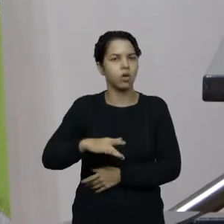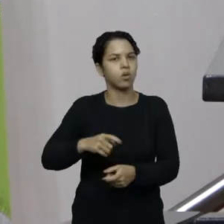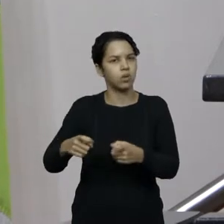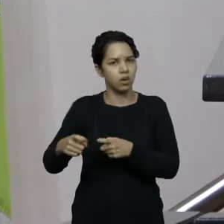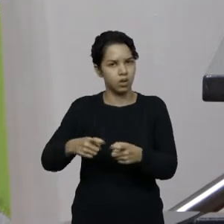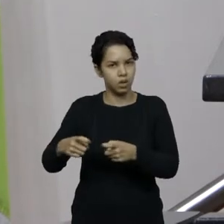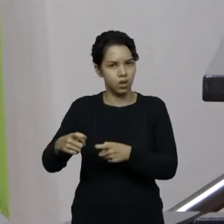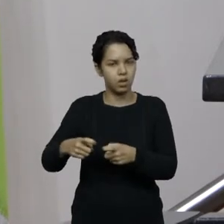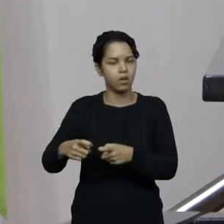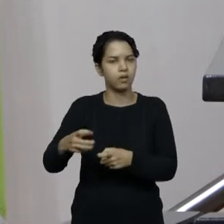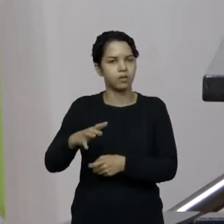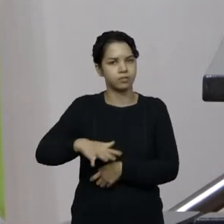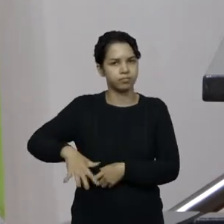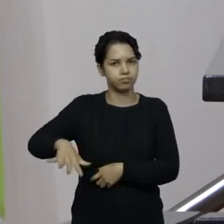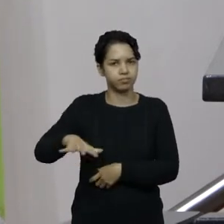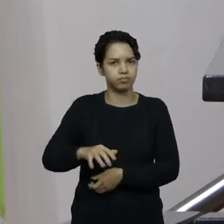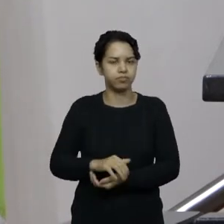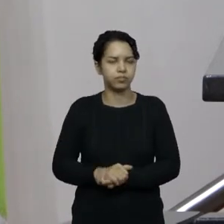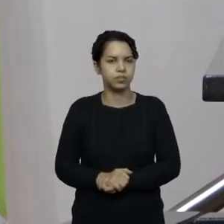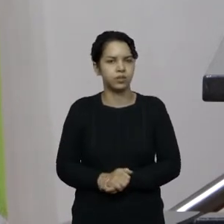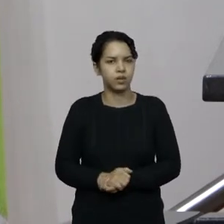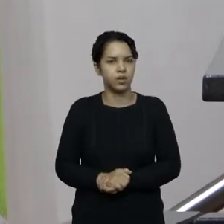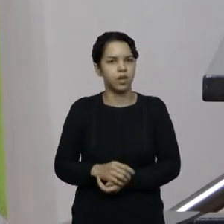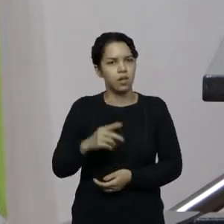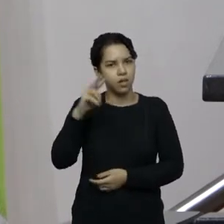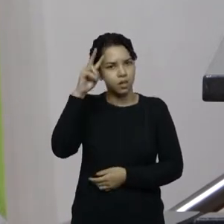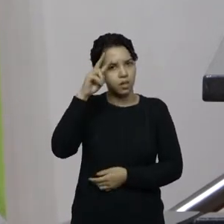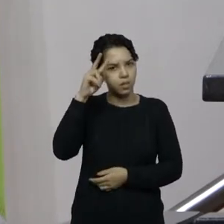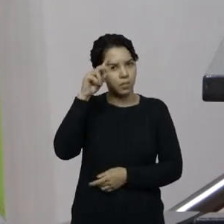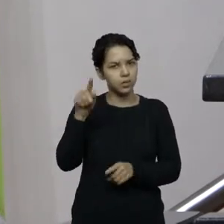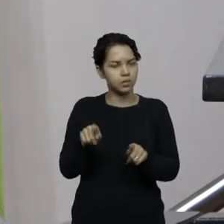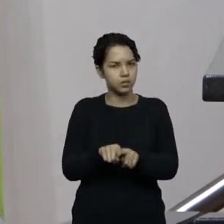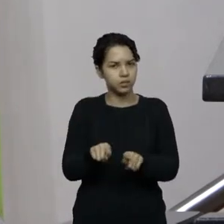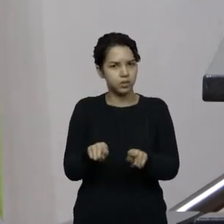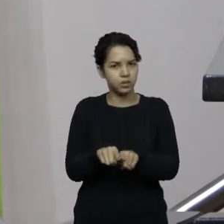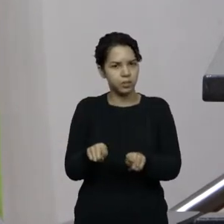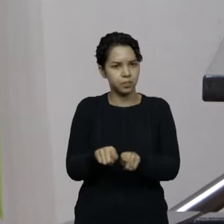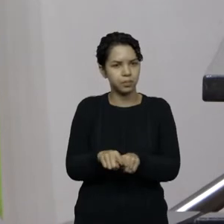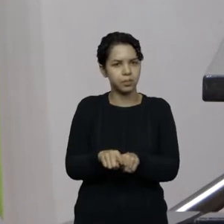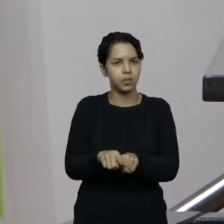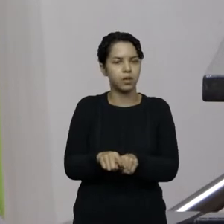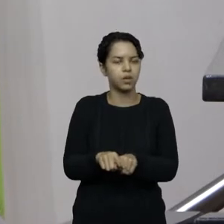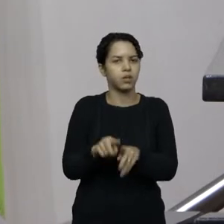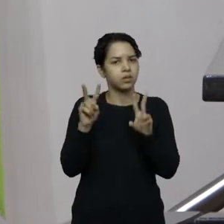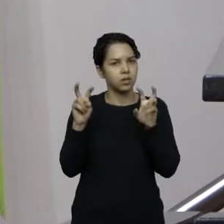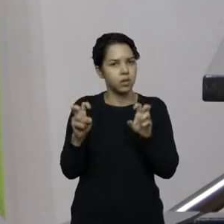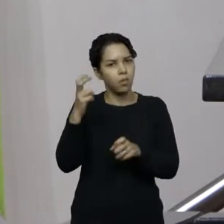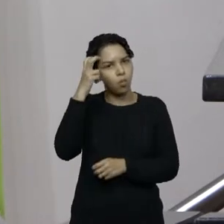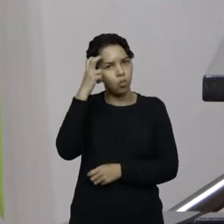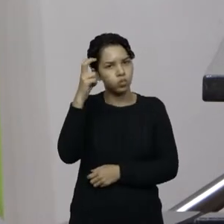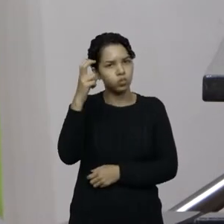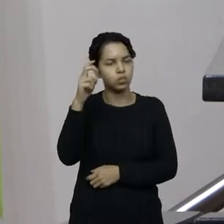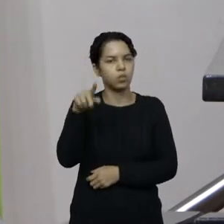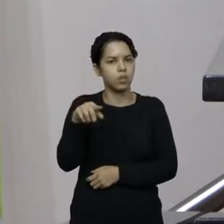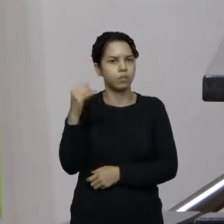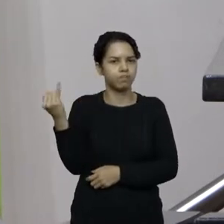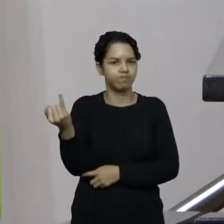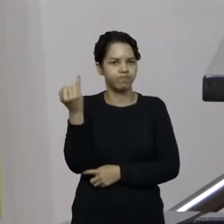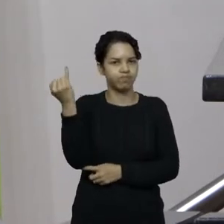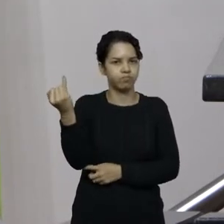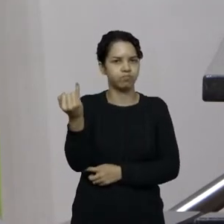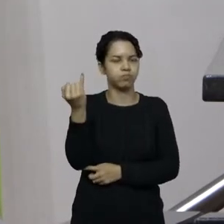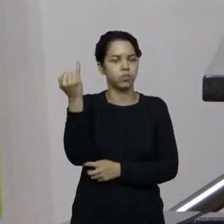fazer esse Resgate Ele realça essas questões culturais que são parte intrínseca